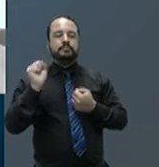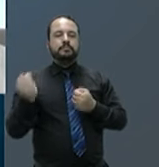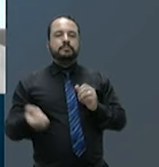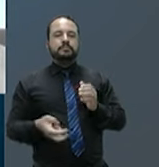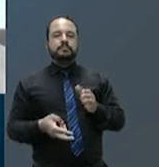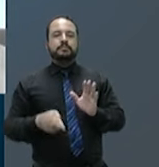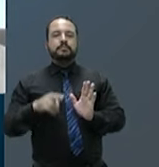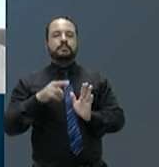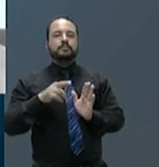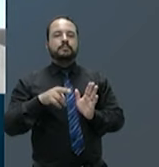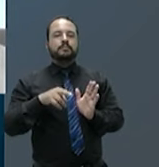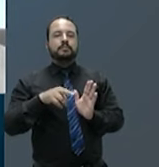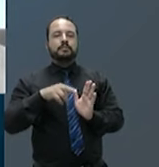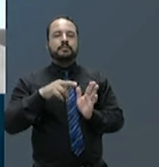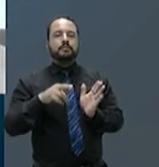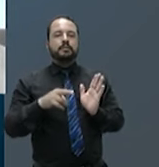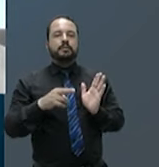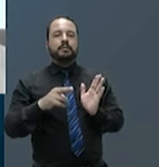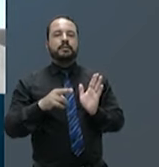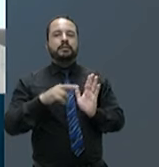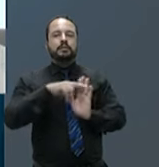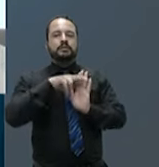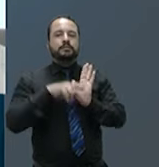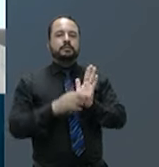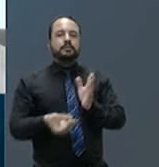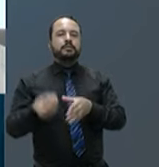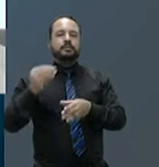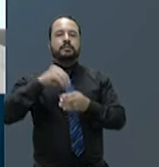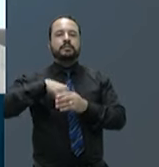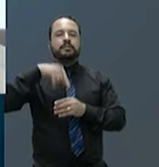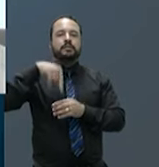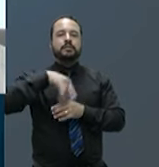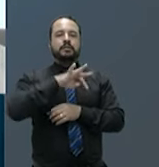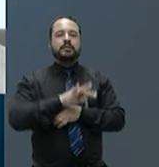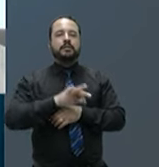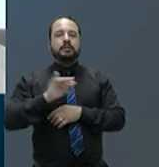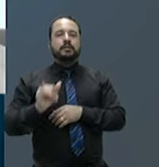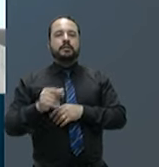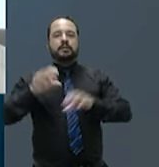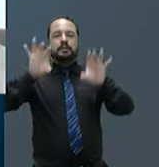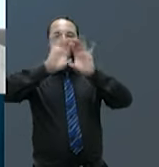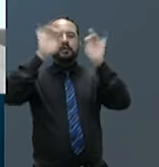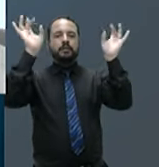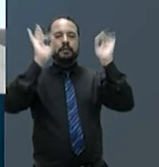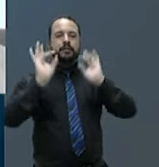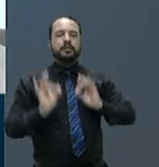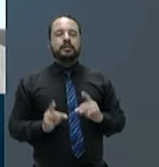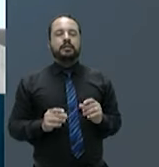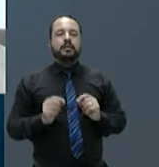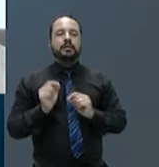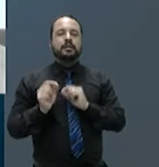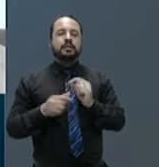interno dessa colenda corte. Agora, inequivocamente, excelência, trata-se de uma ação